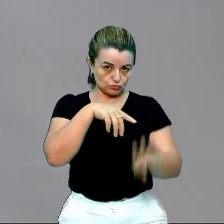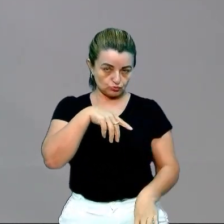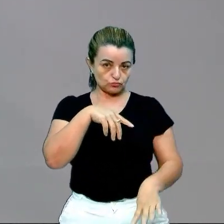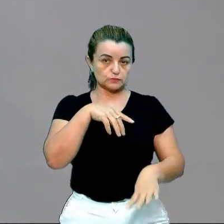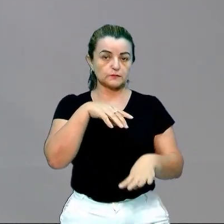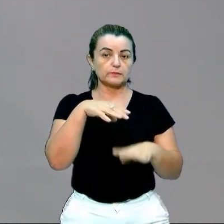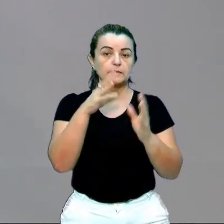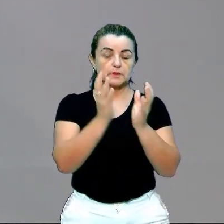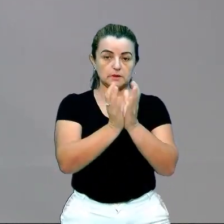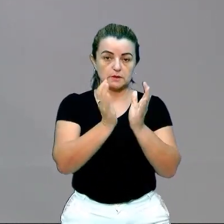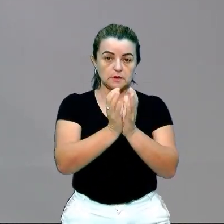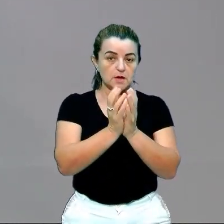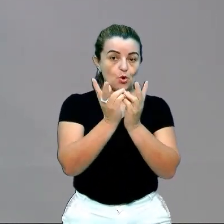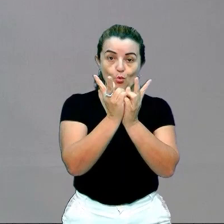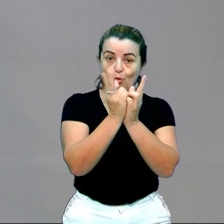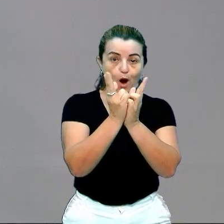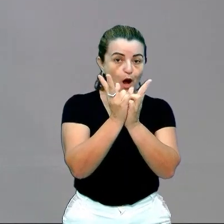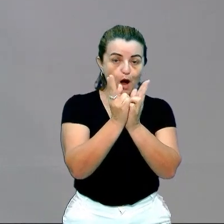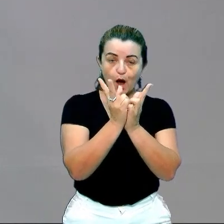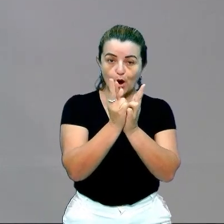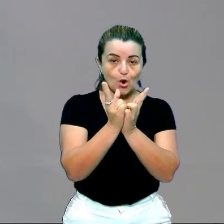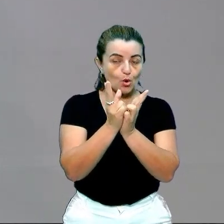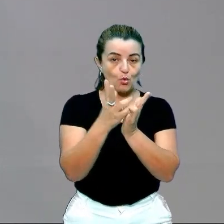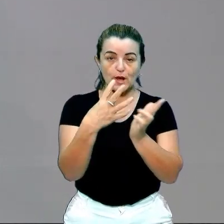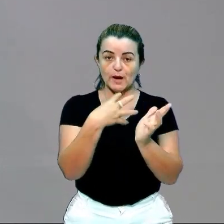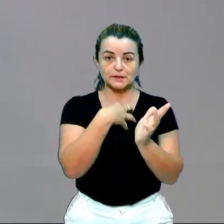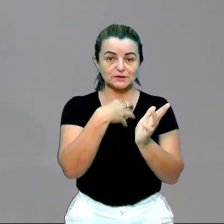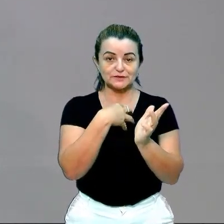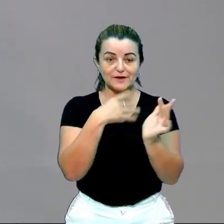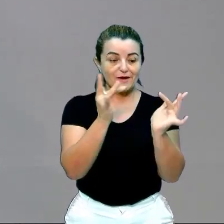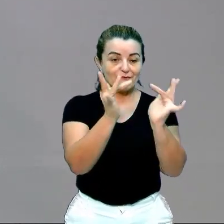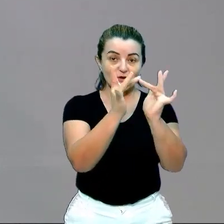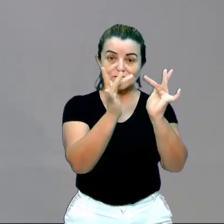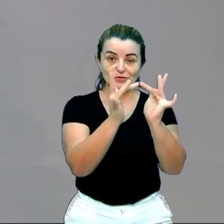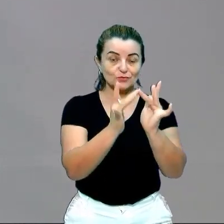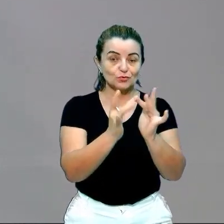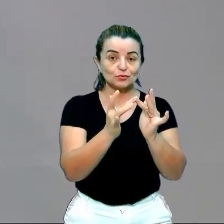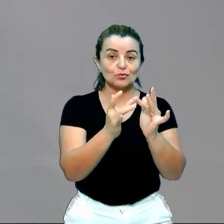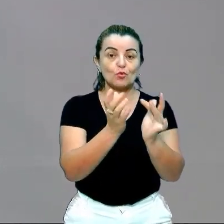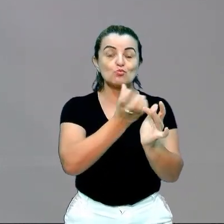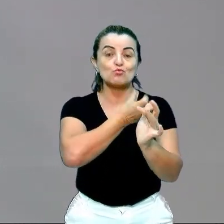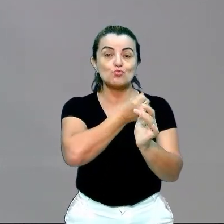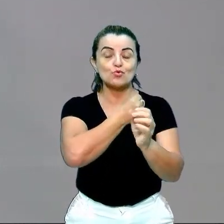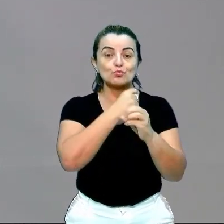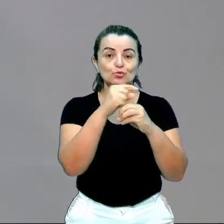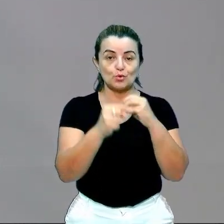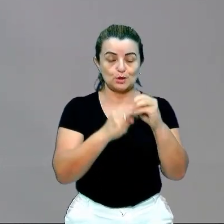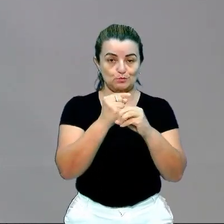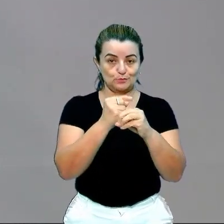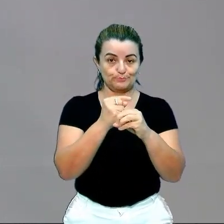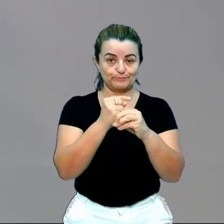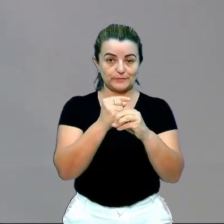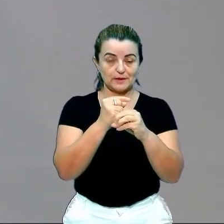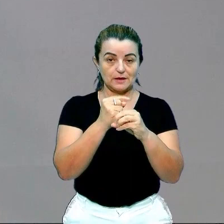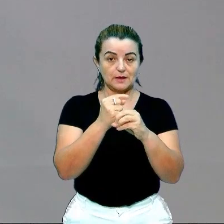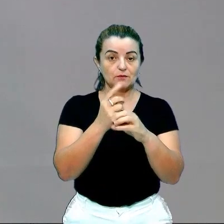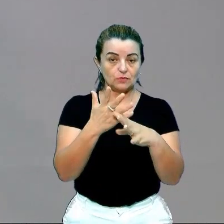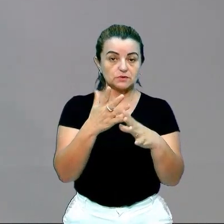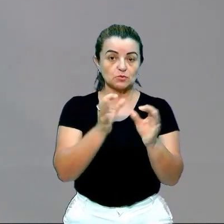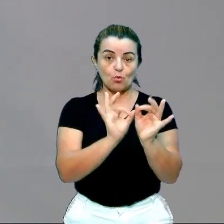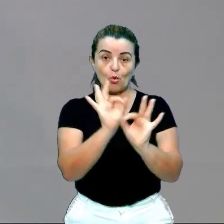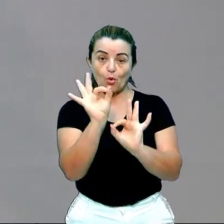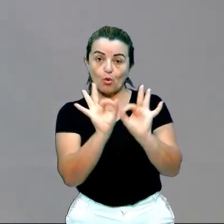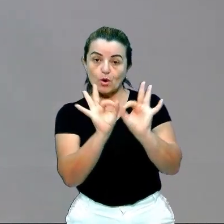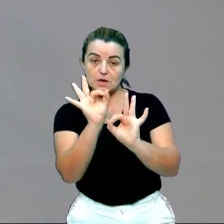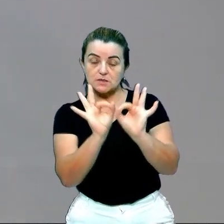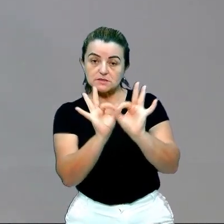as mesmas características, e isso daí vai de acordo com o seu número atômico, tá? Então, foi uma das últimas aí organizações